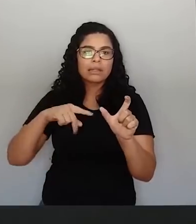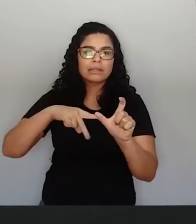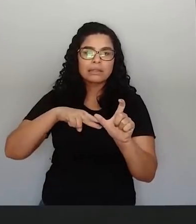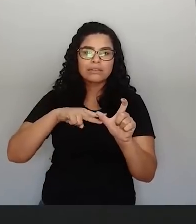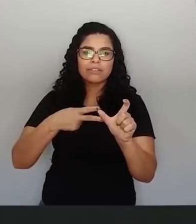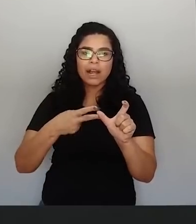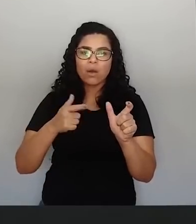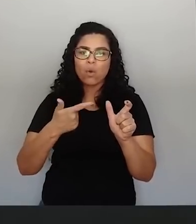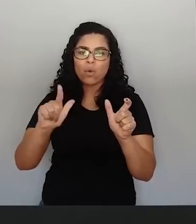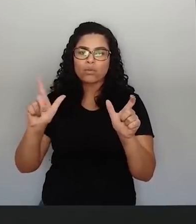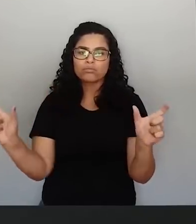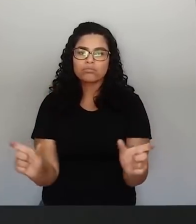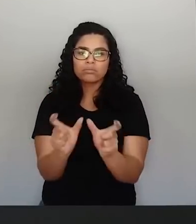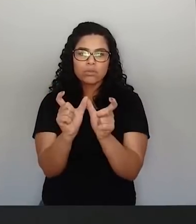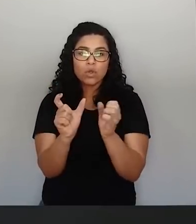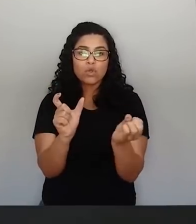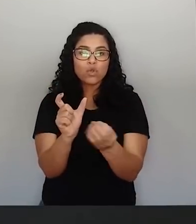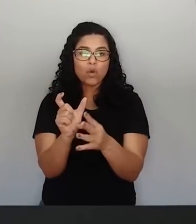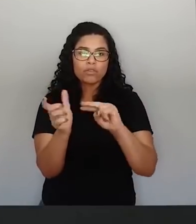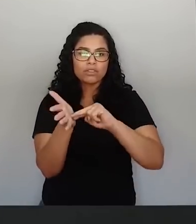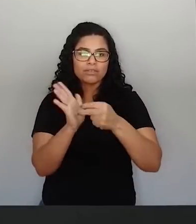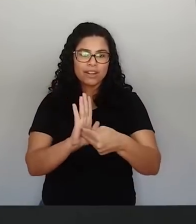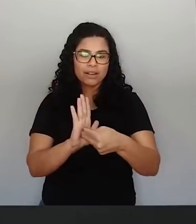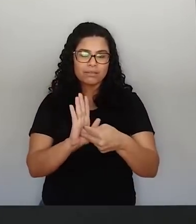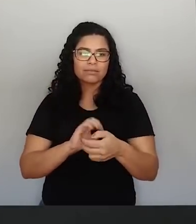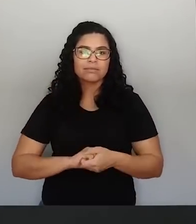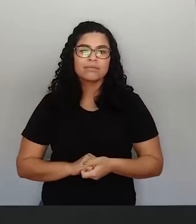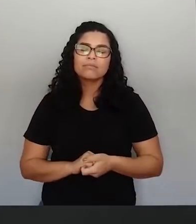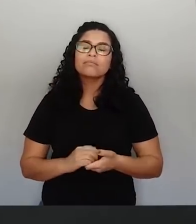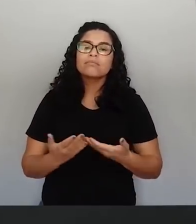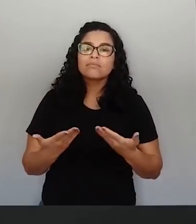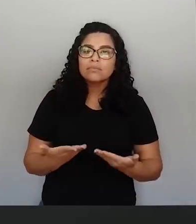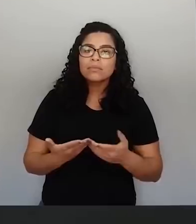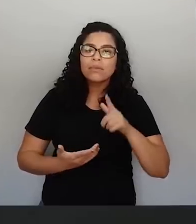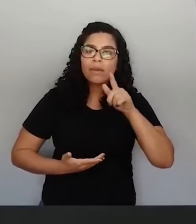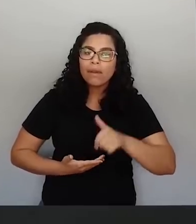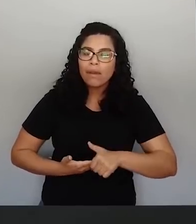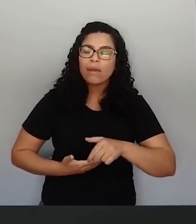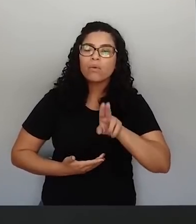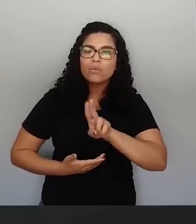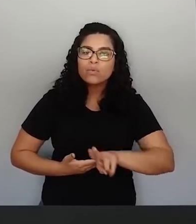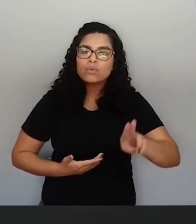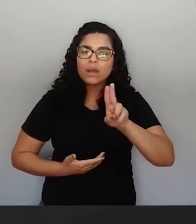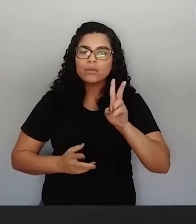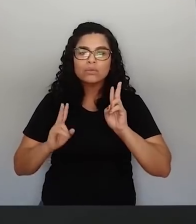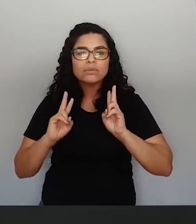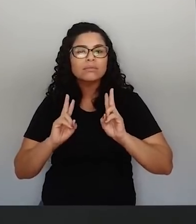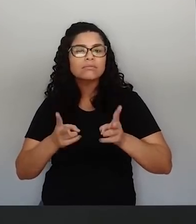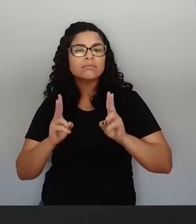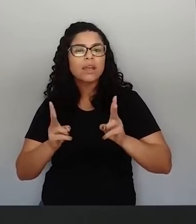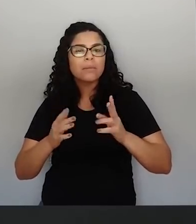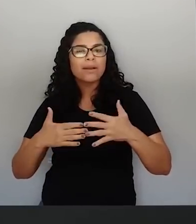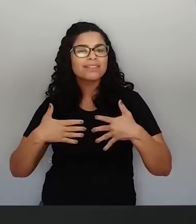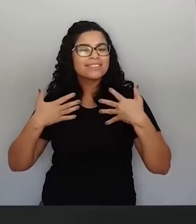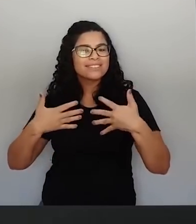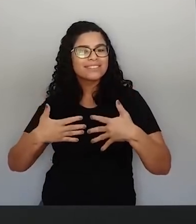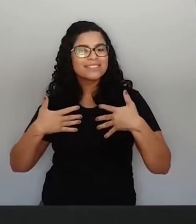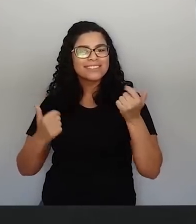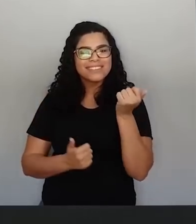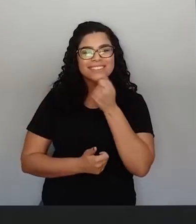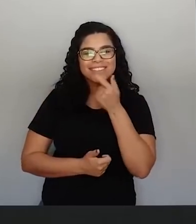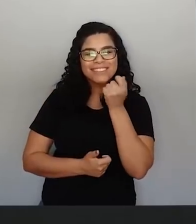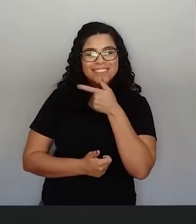meios de comunicação. Então perceba, essa palavra ela não existia, ela foi criada. Algumas palavras, logo quando elas são